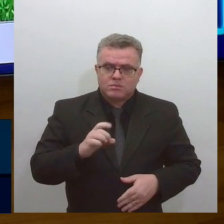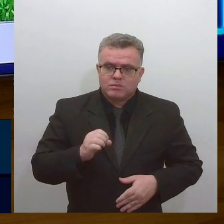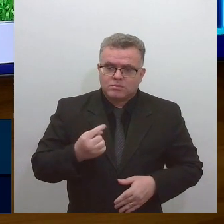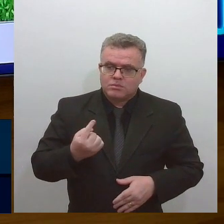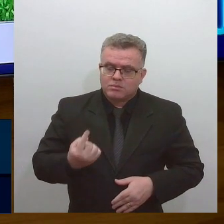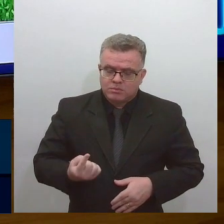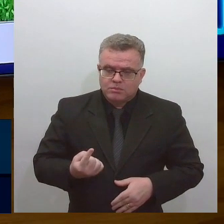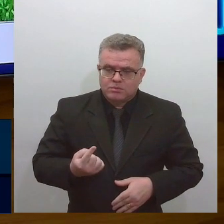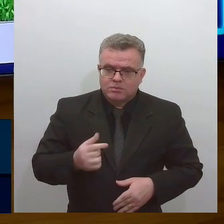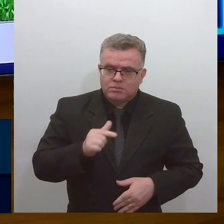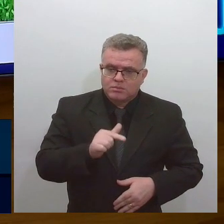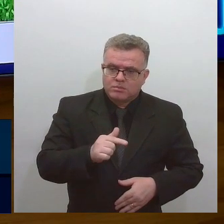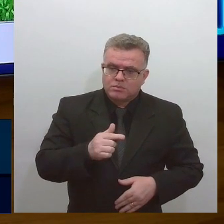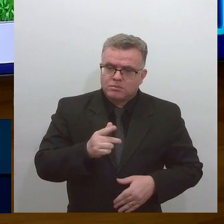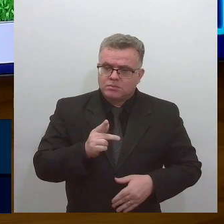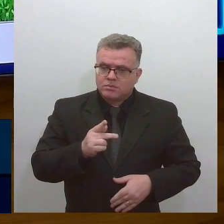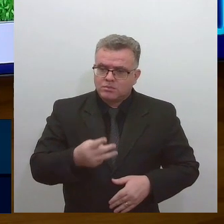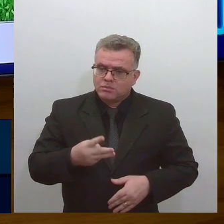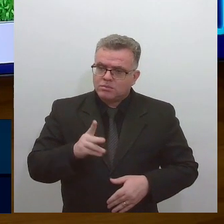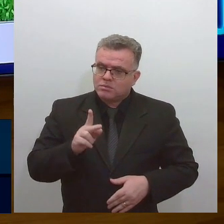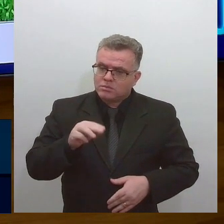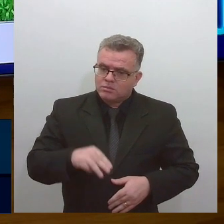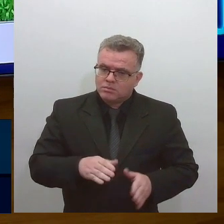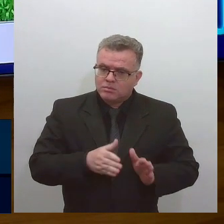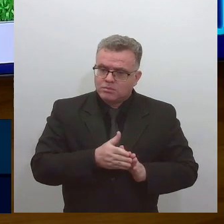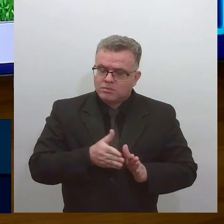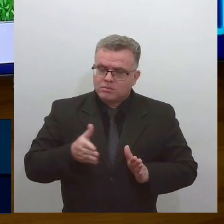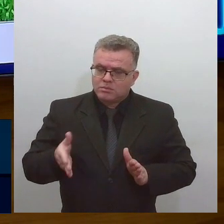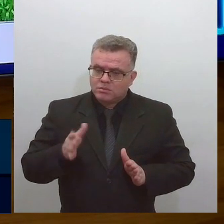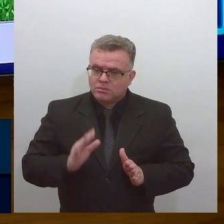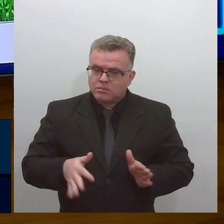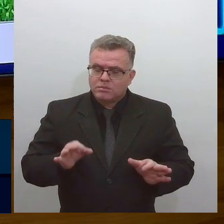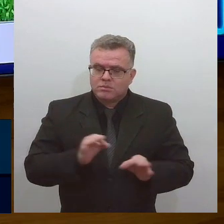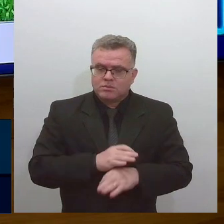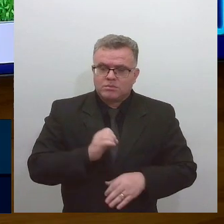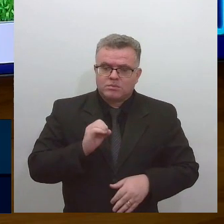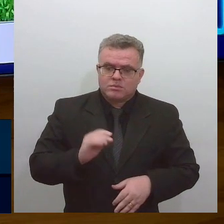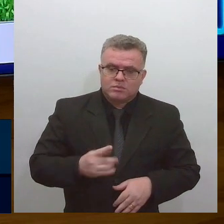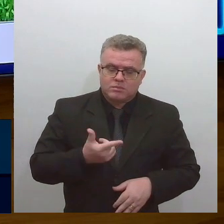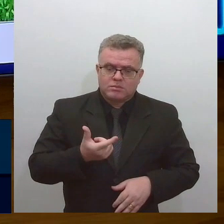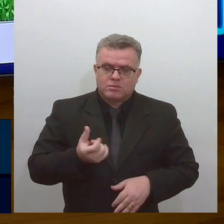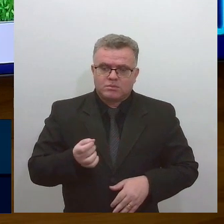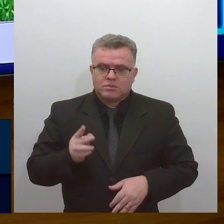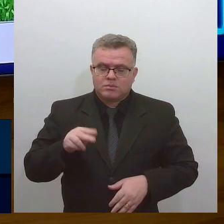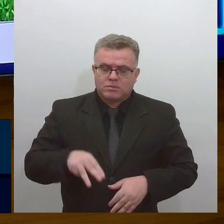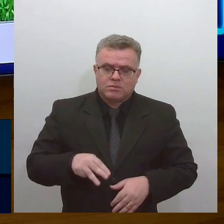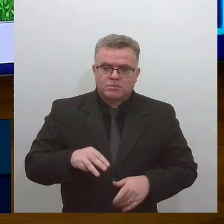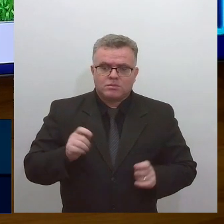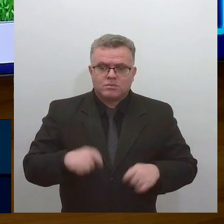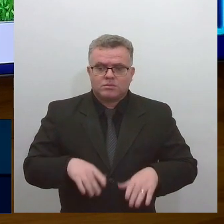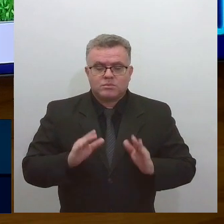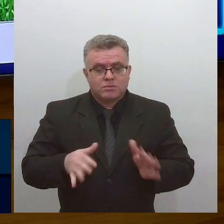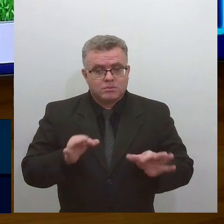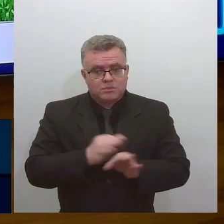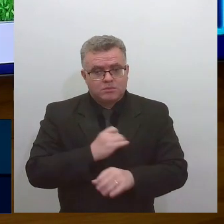duplicados temos 20 km em duplicação e a conclusão desculpe das obras é